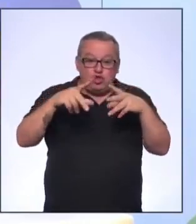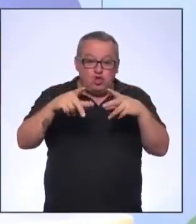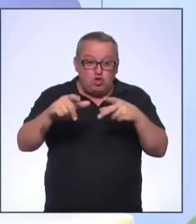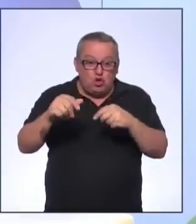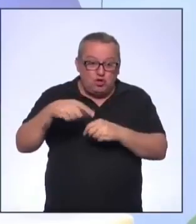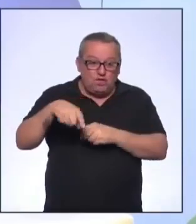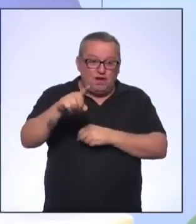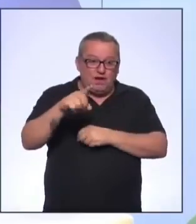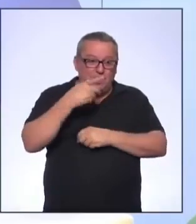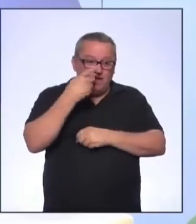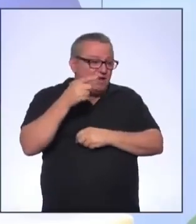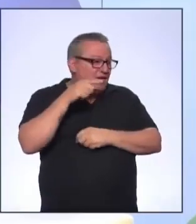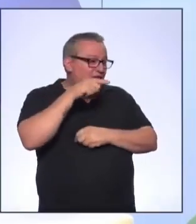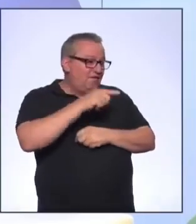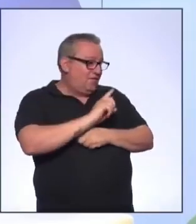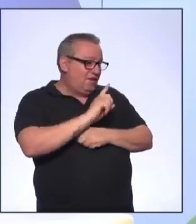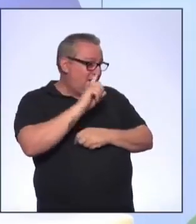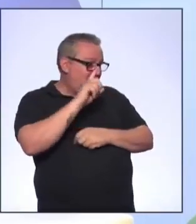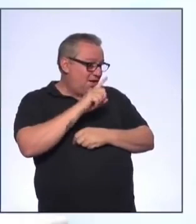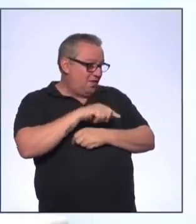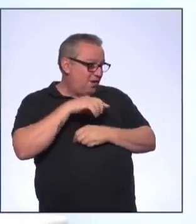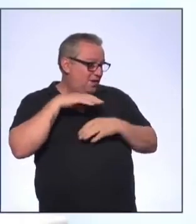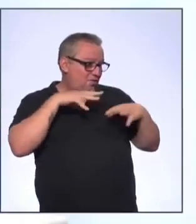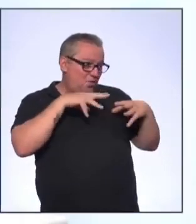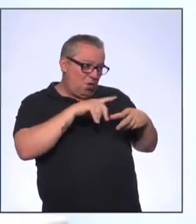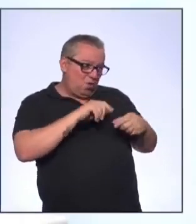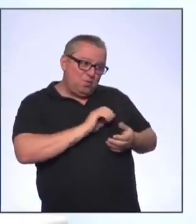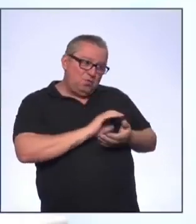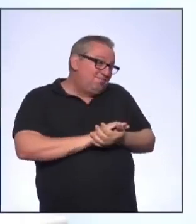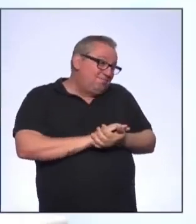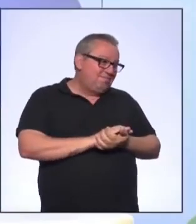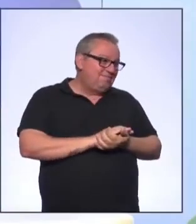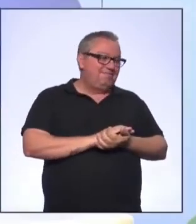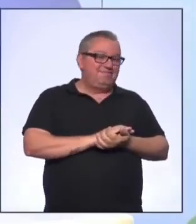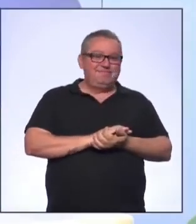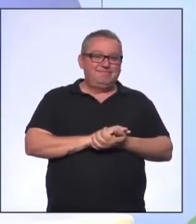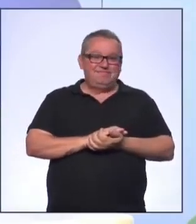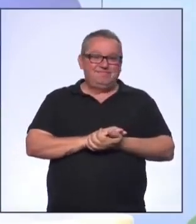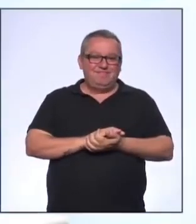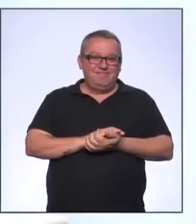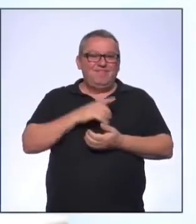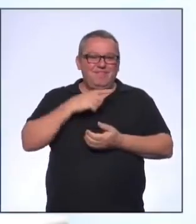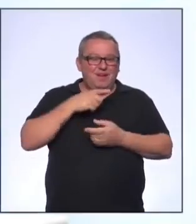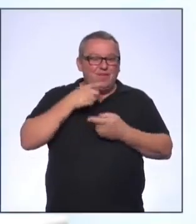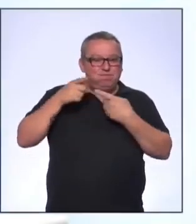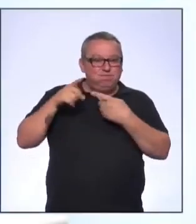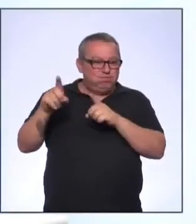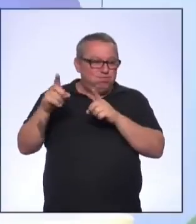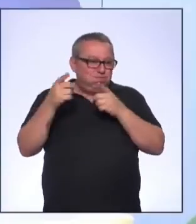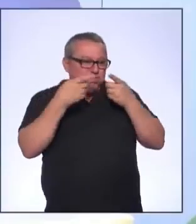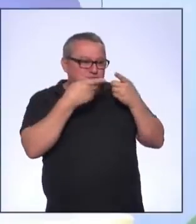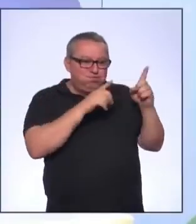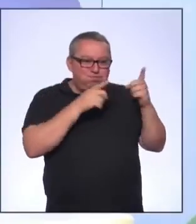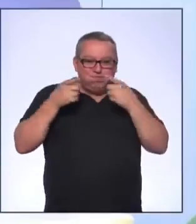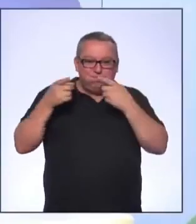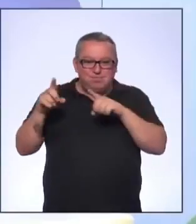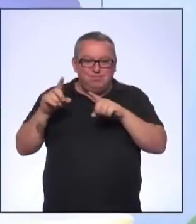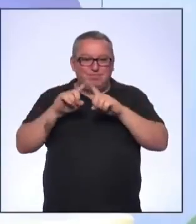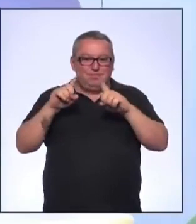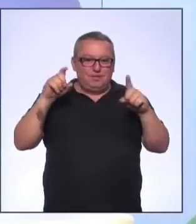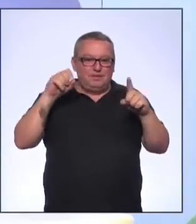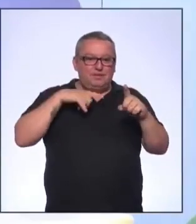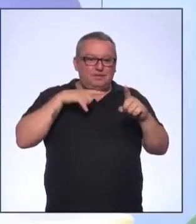qual é a resposta clássica que a mãe tem? Você não é todo mundo. Você não é todo mundo. Esse é o contra-argumento dela. Mas aí, se